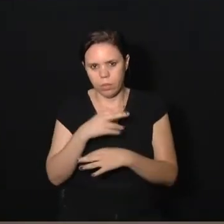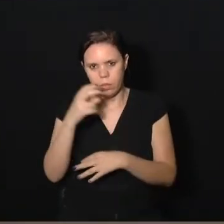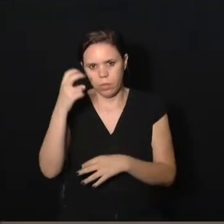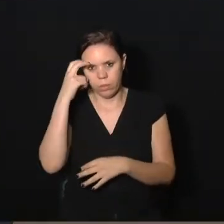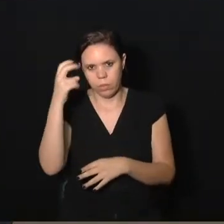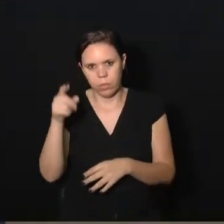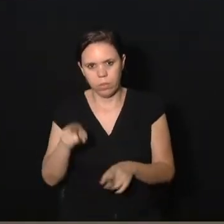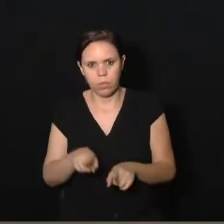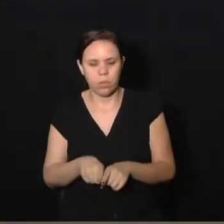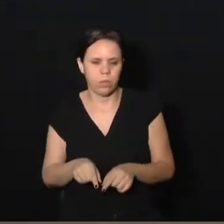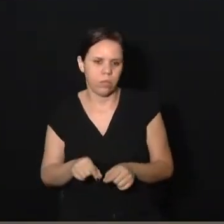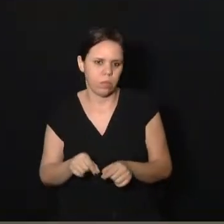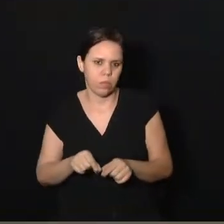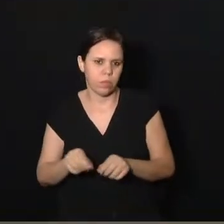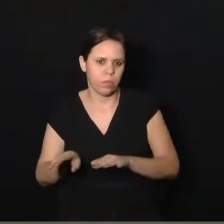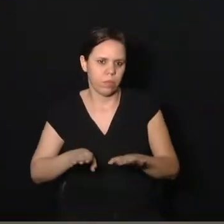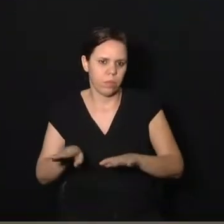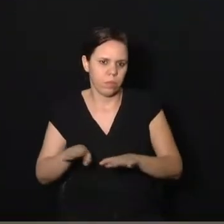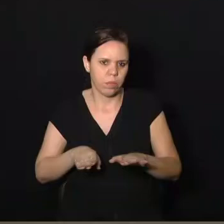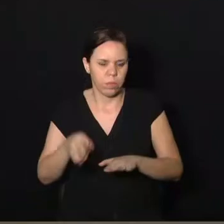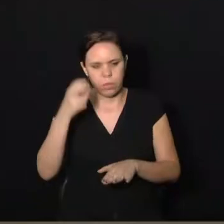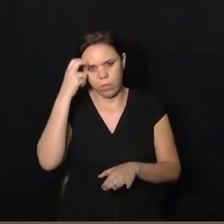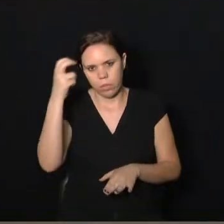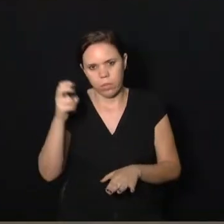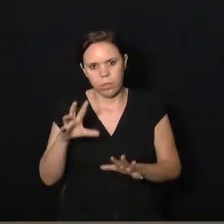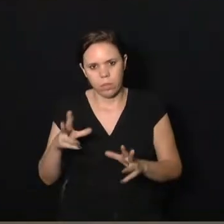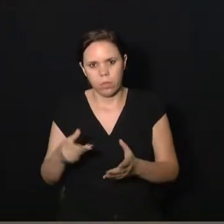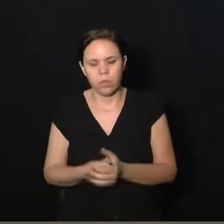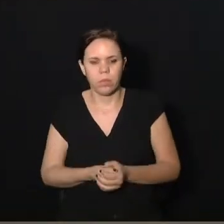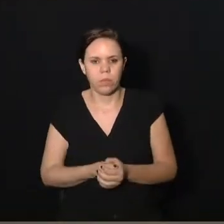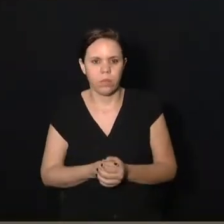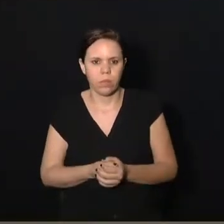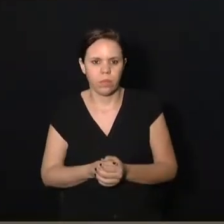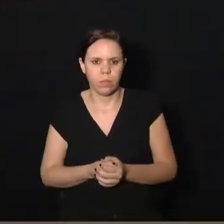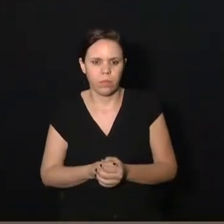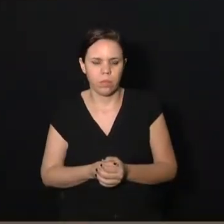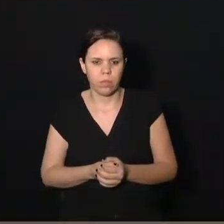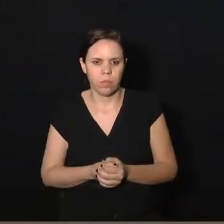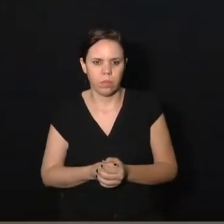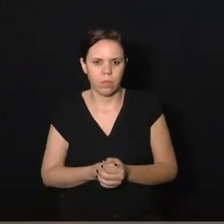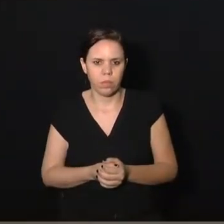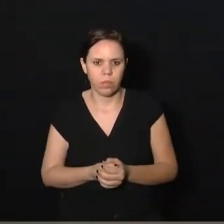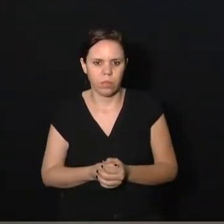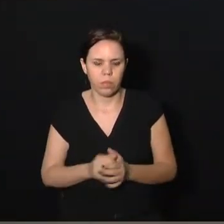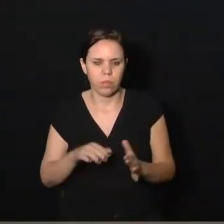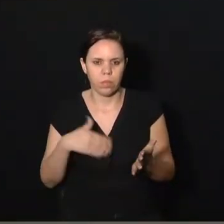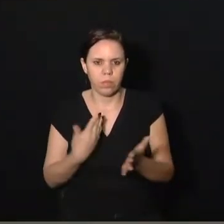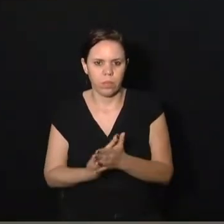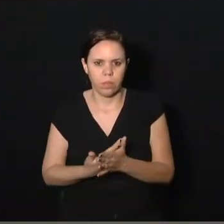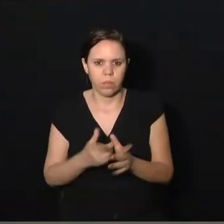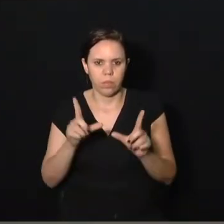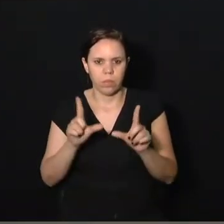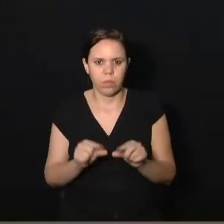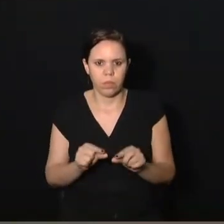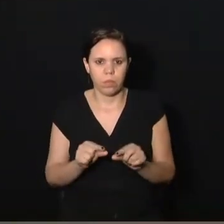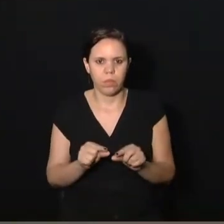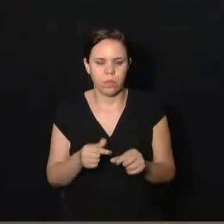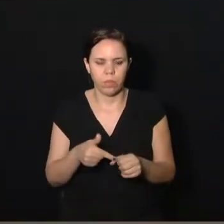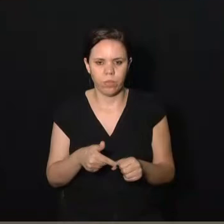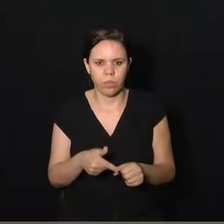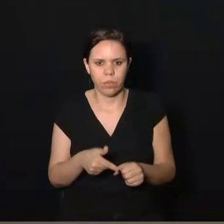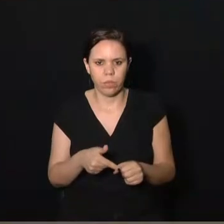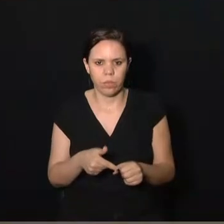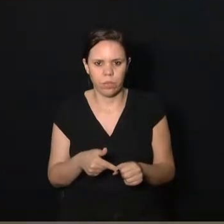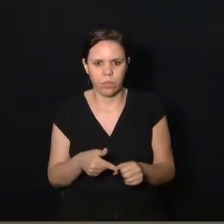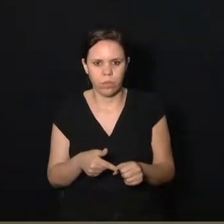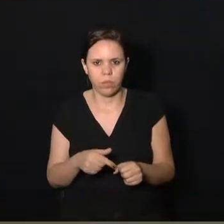inteligentes, de mobilidade inteligente e tudo isso. Então, toda essa parte, até mesmo de diminuição de combustíveis, a